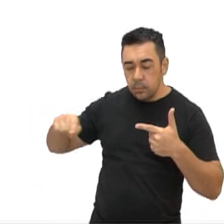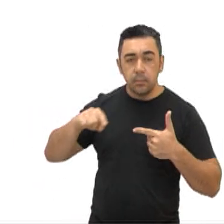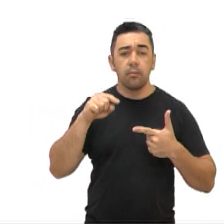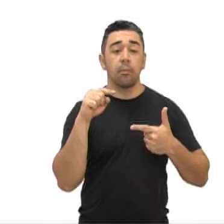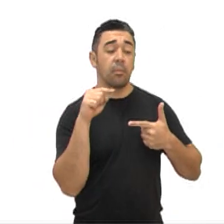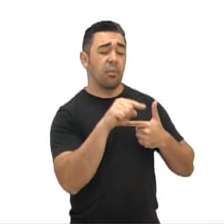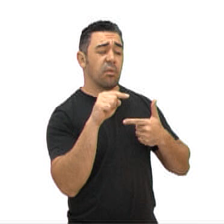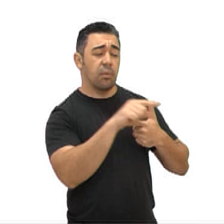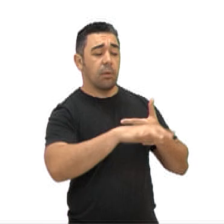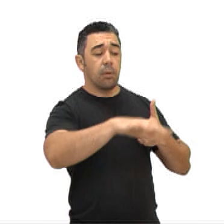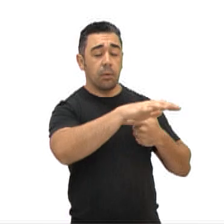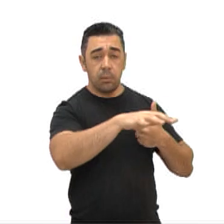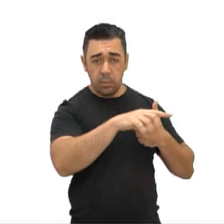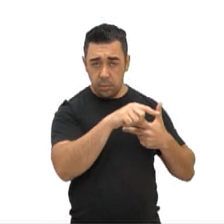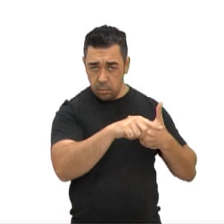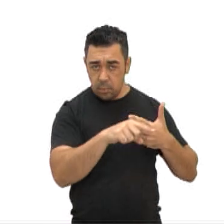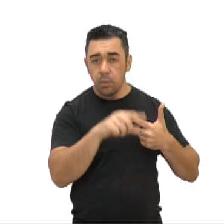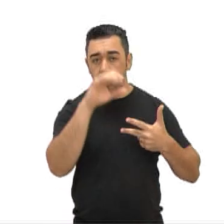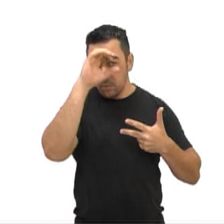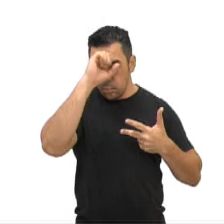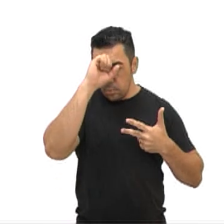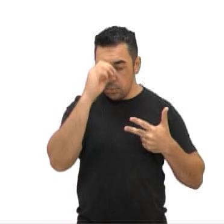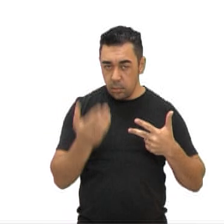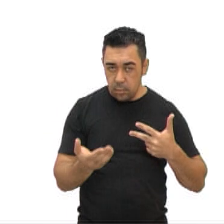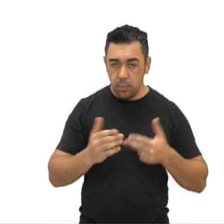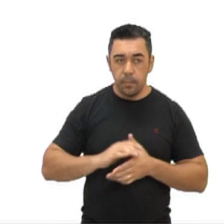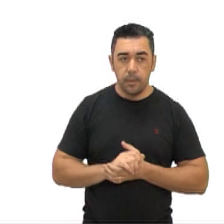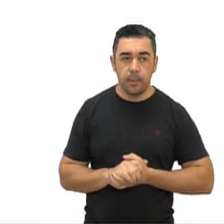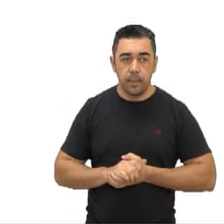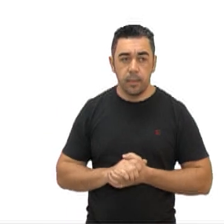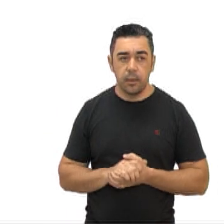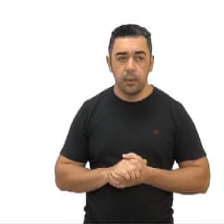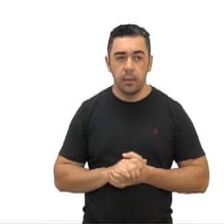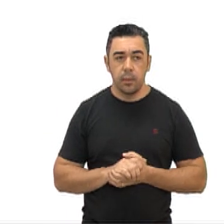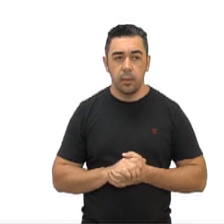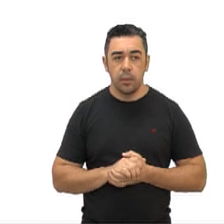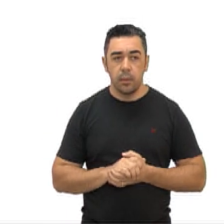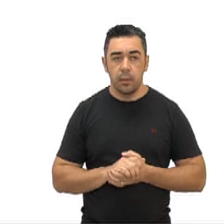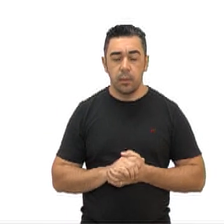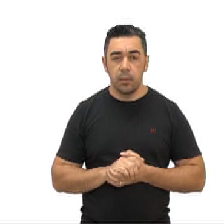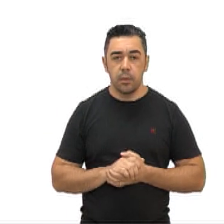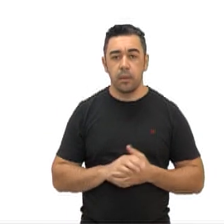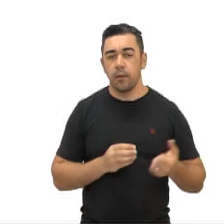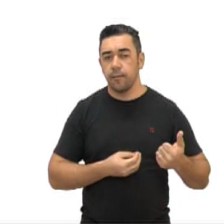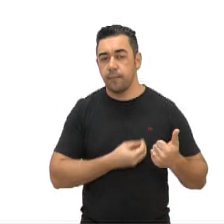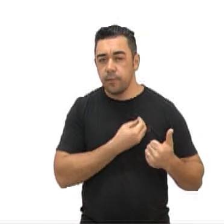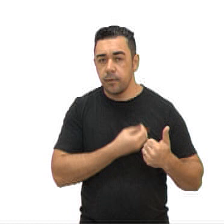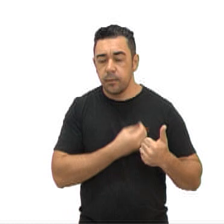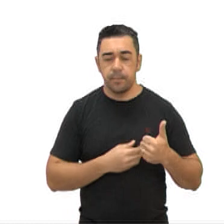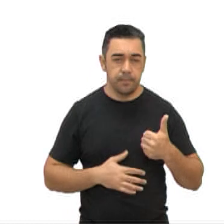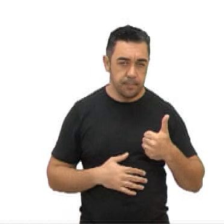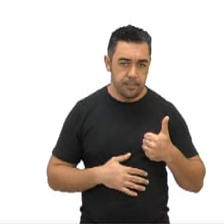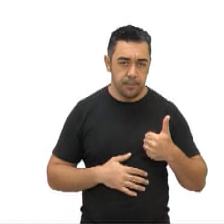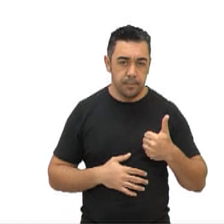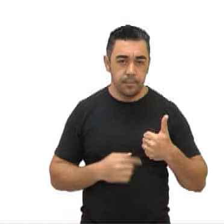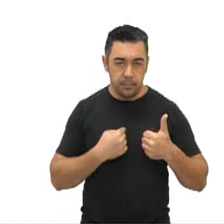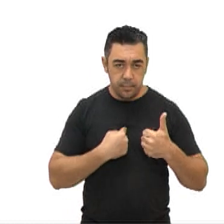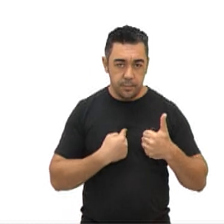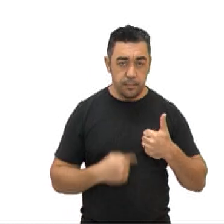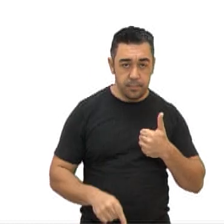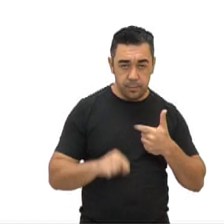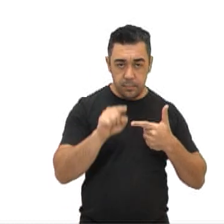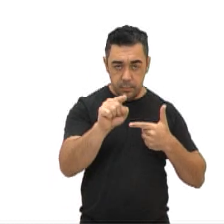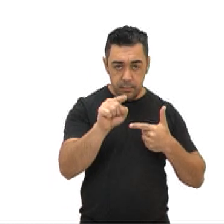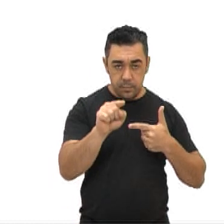aprendéis, ellos, ellas e ustedes aprendem. O verbo vivir, eu vivo, tu vives,